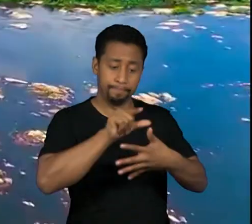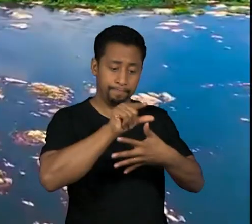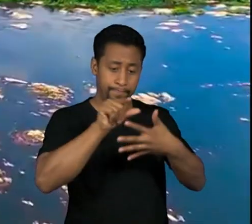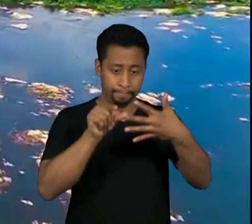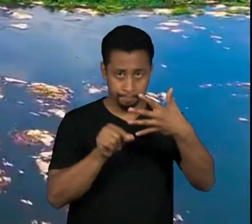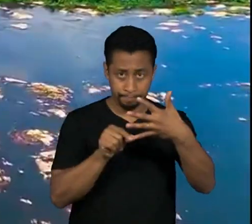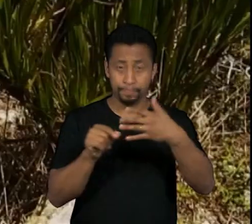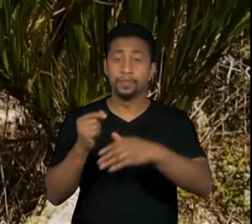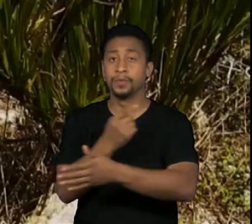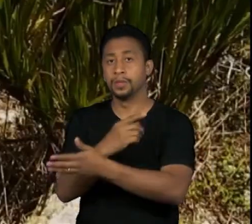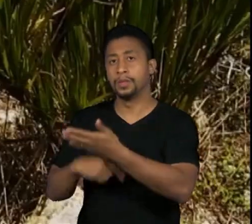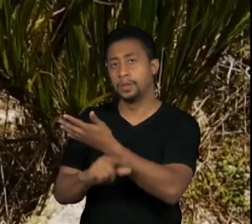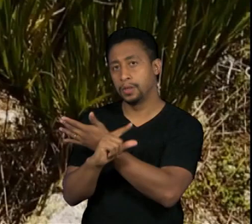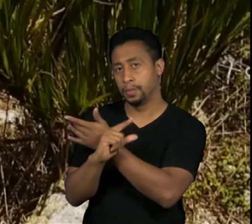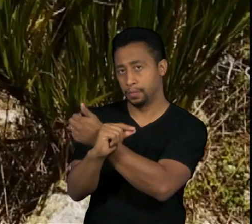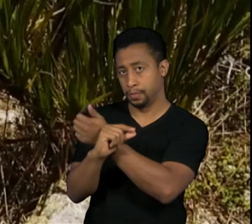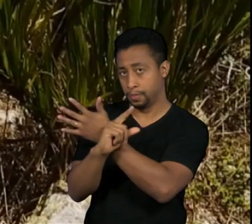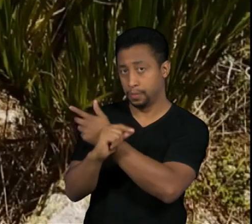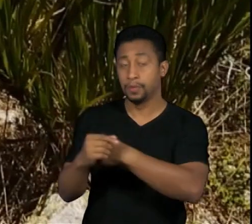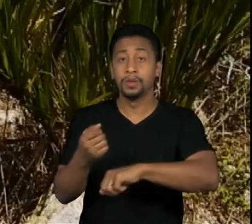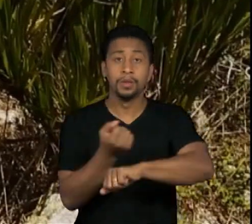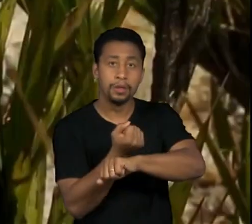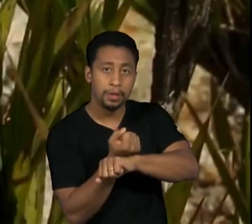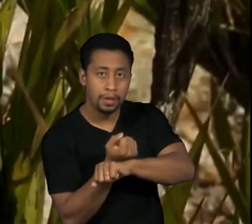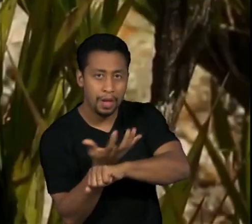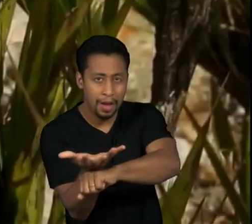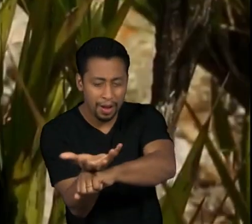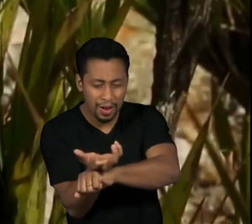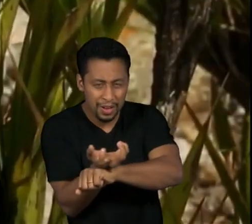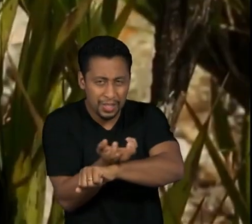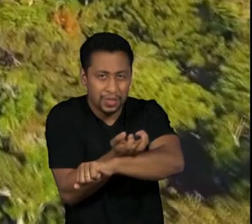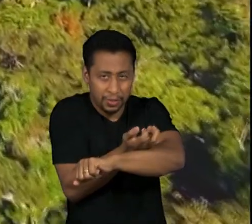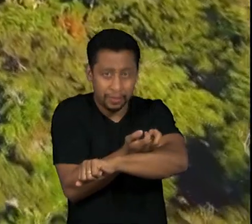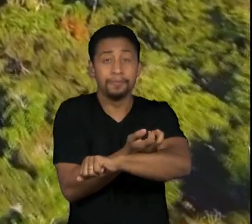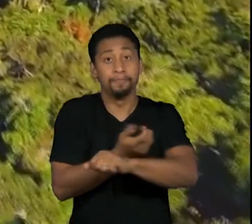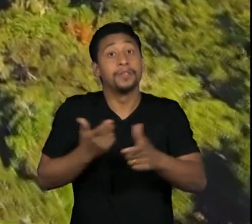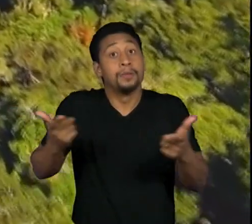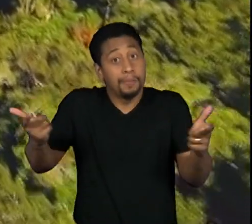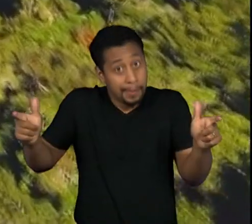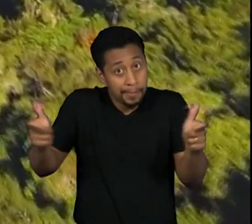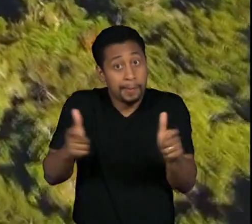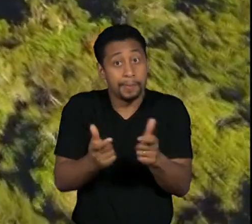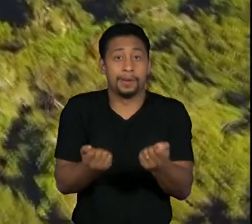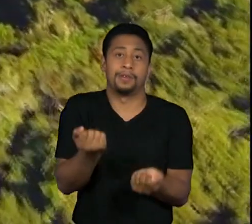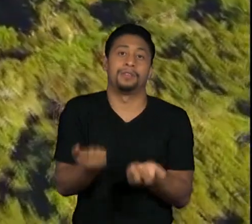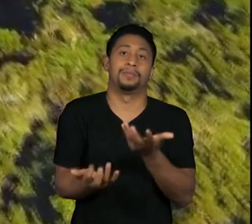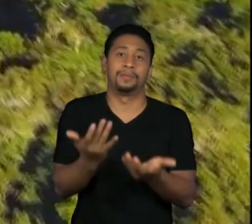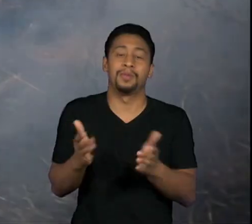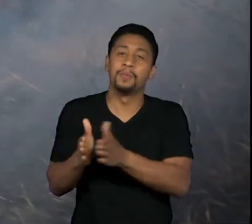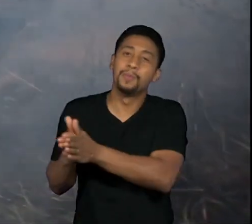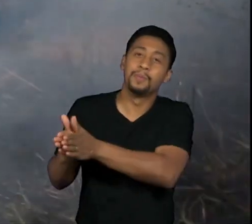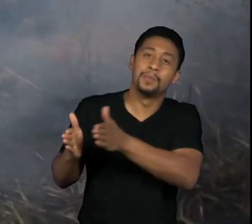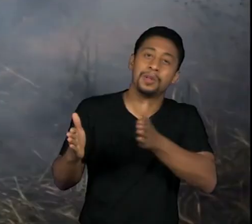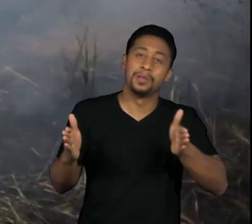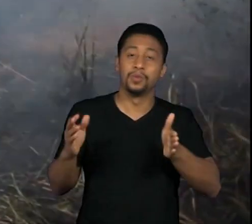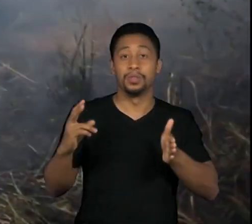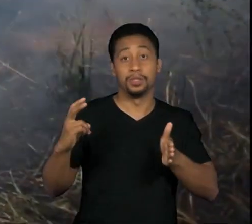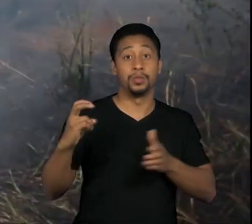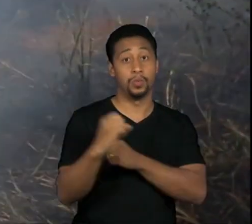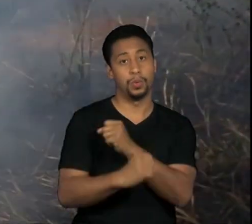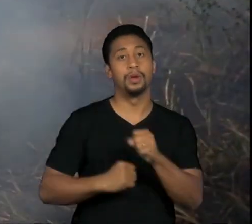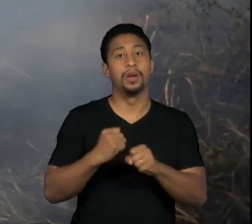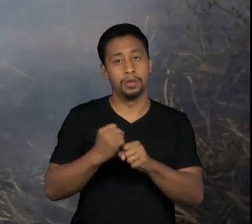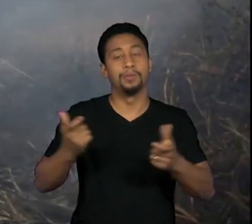o Pantanal e a Caatinga registraram a menor média de queimadas em 5 anos. Em